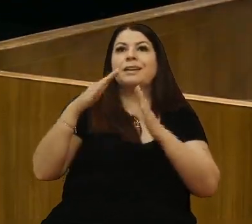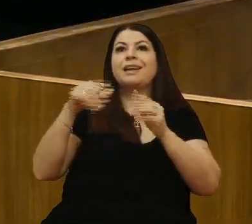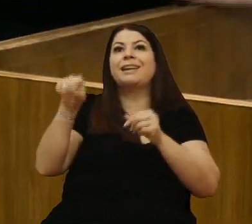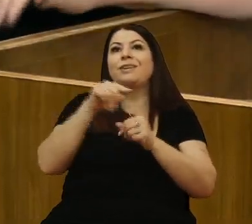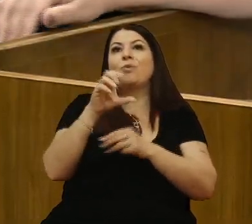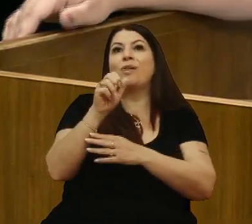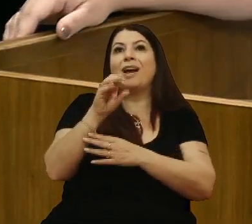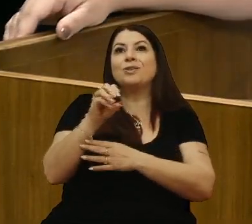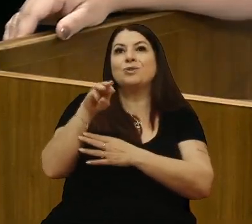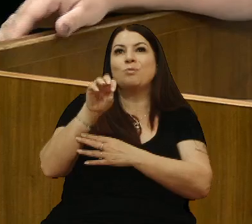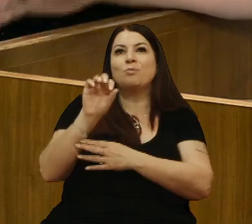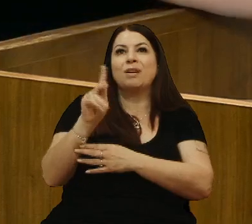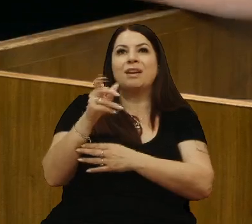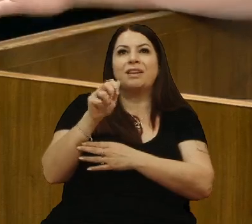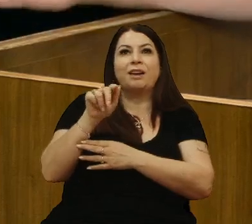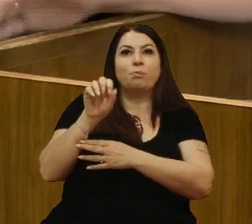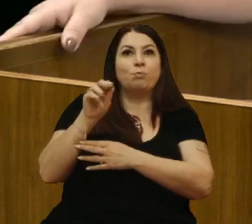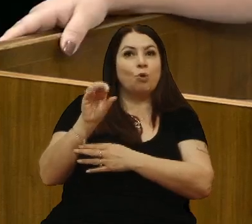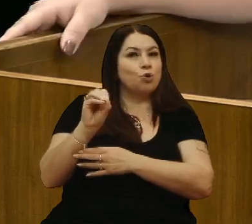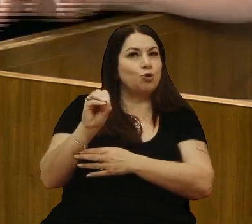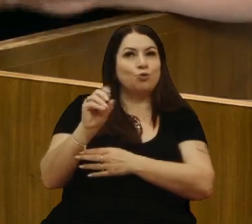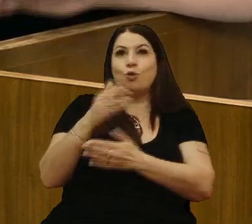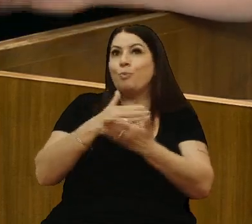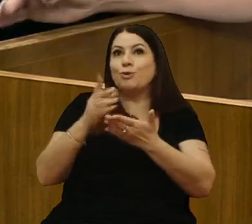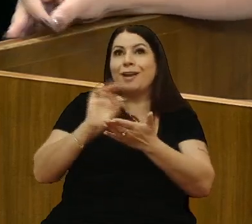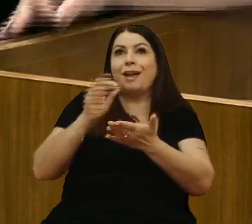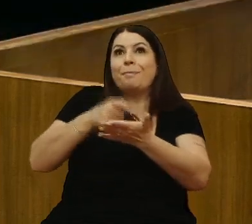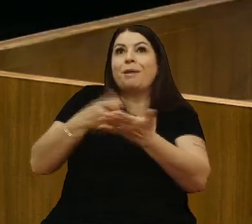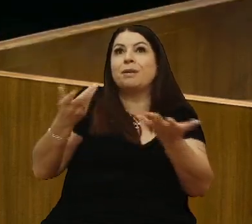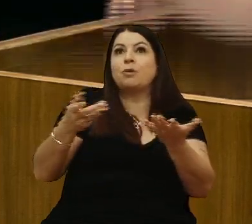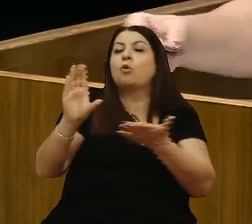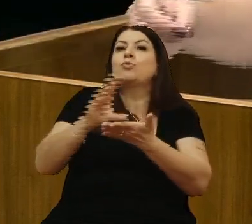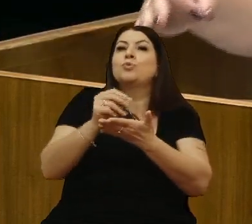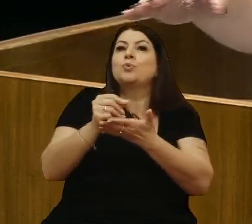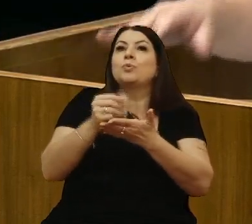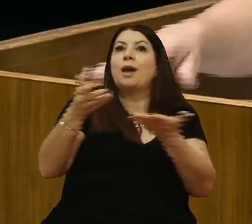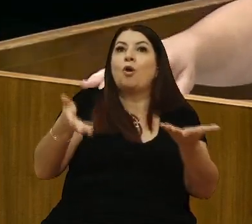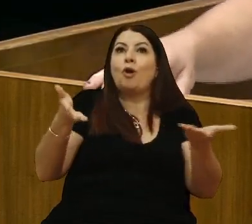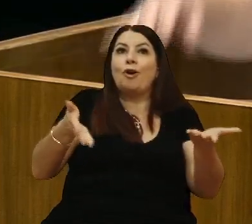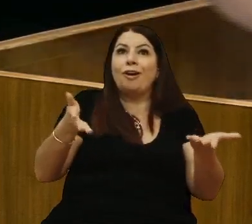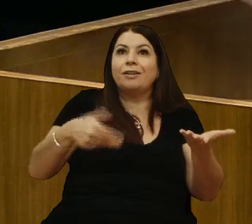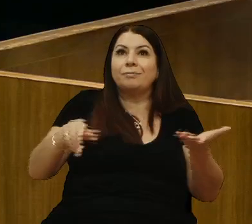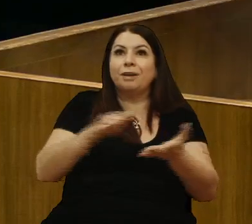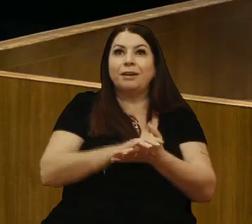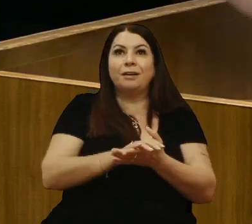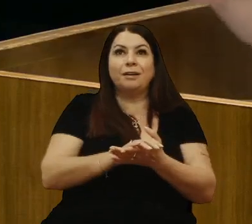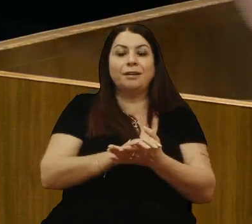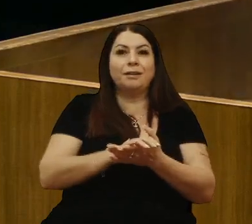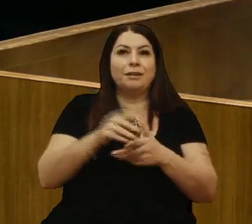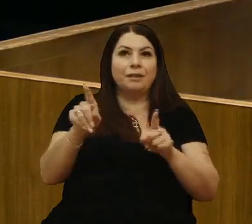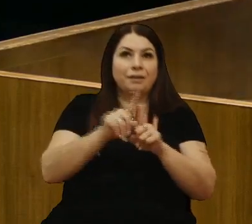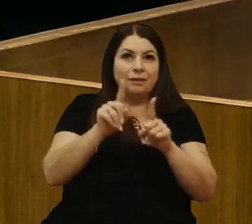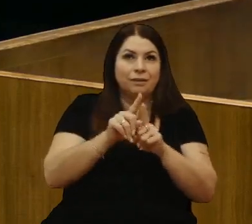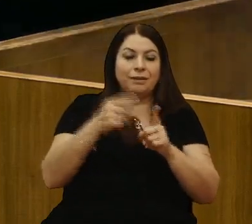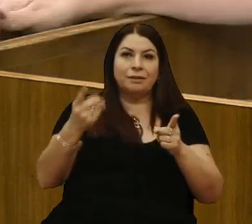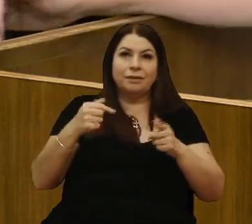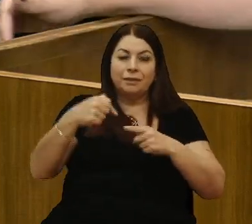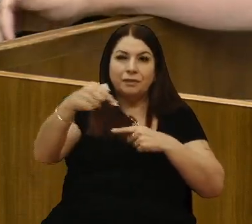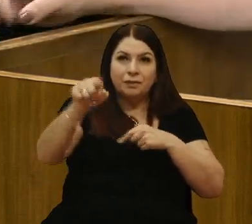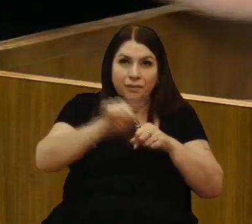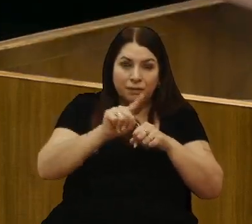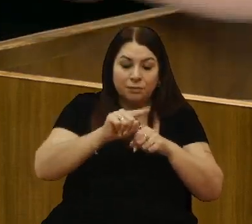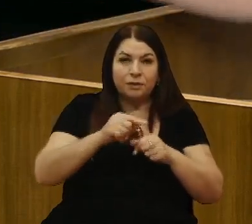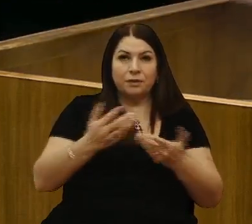também não iniciou nada de pagamento. E aí, onde é que está o recurso agora? O que vamos fazer logo ali na